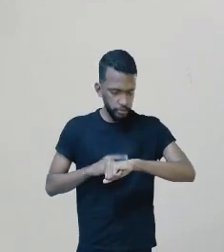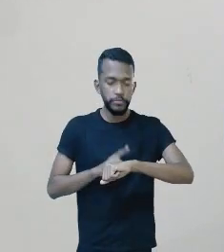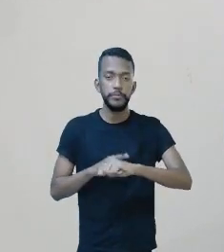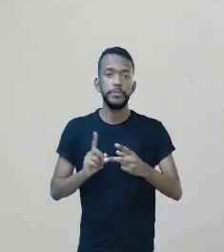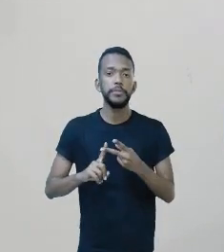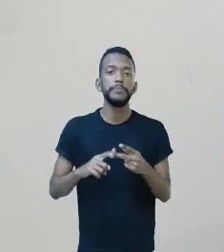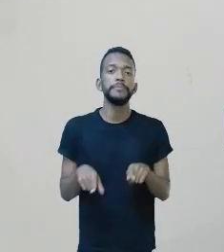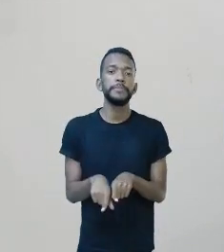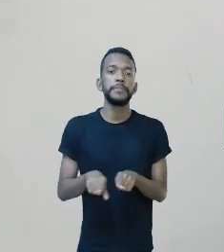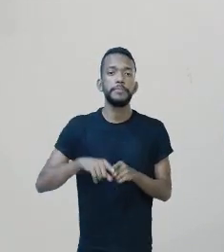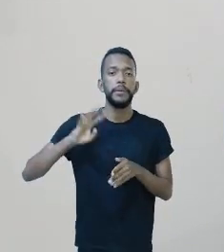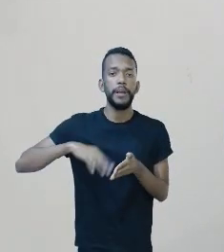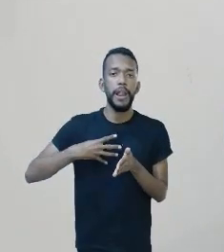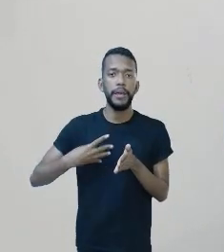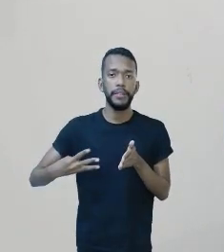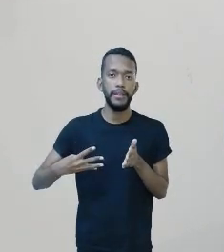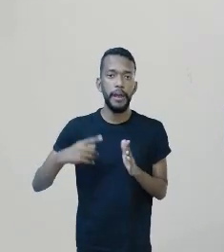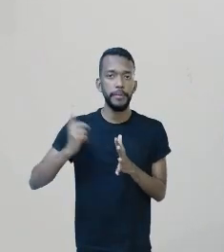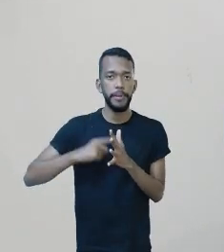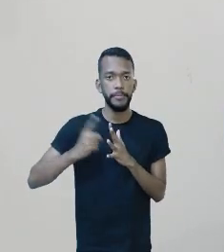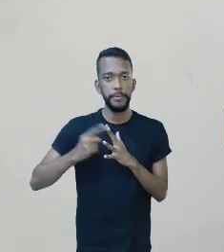utilizar o calendário.